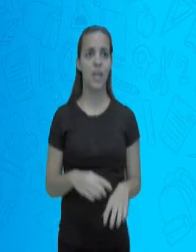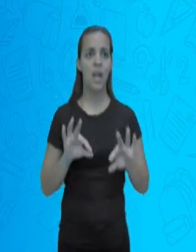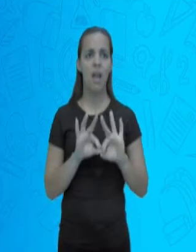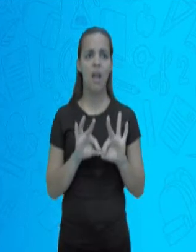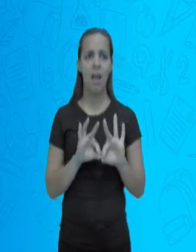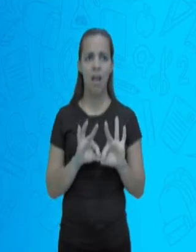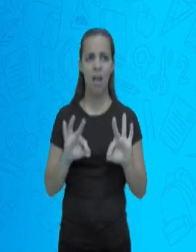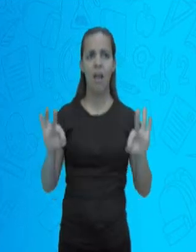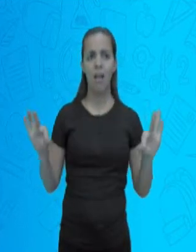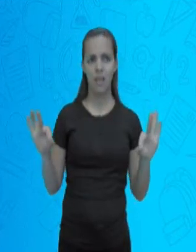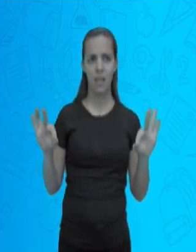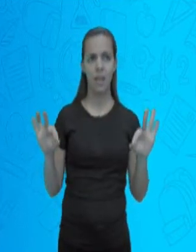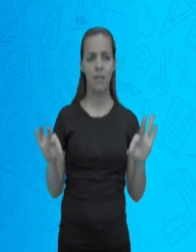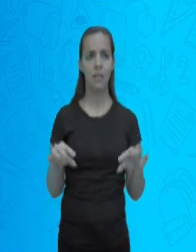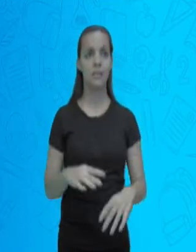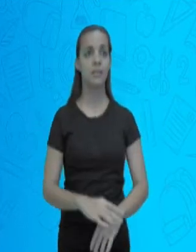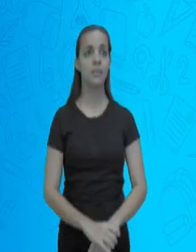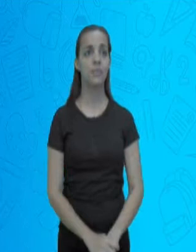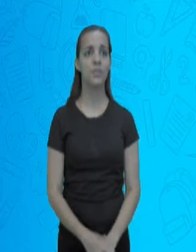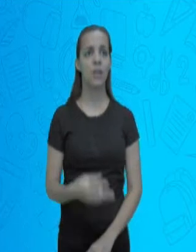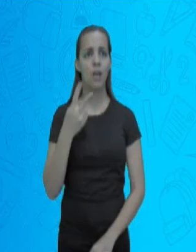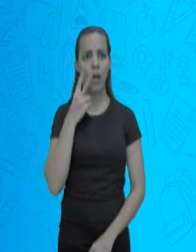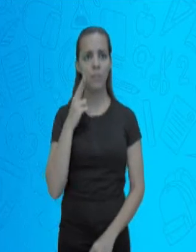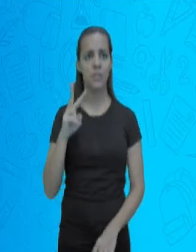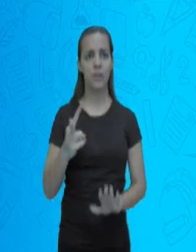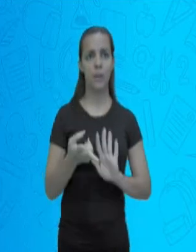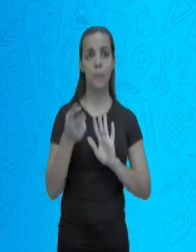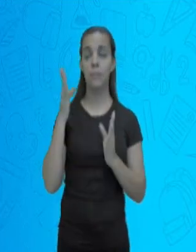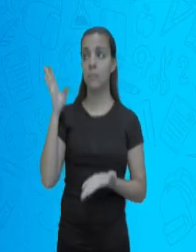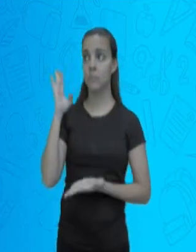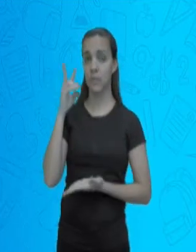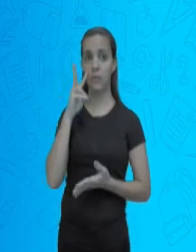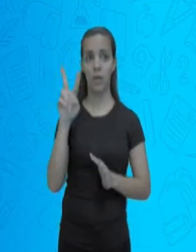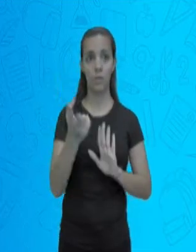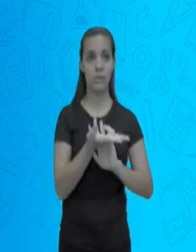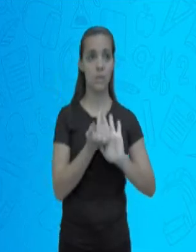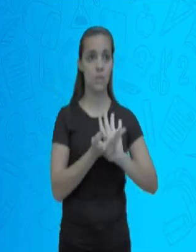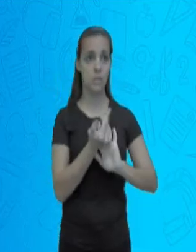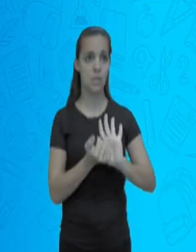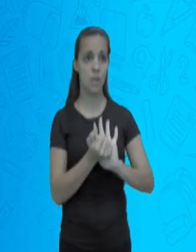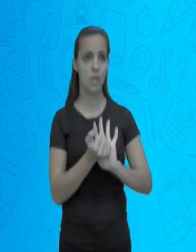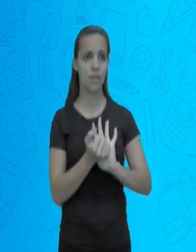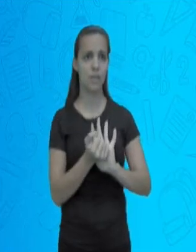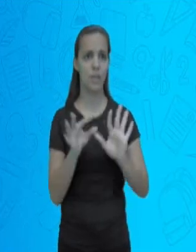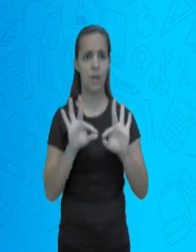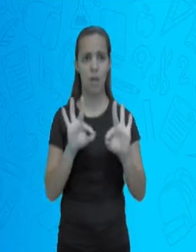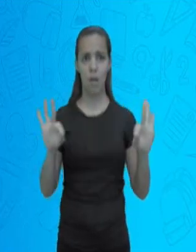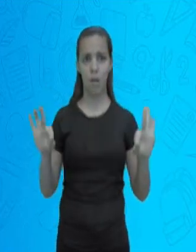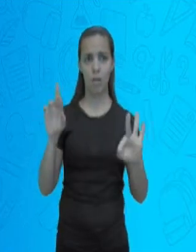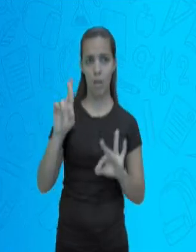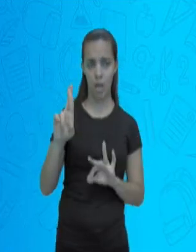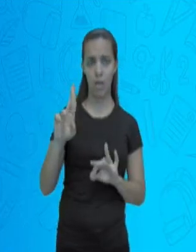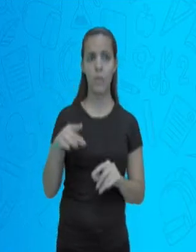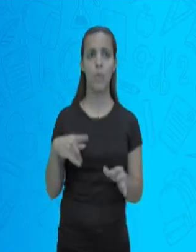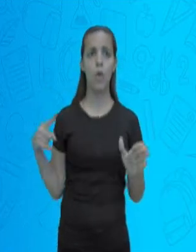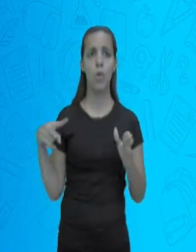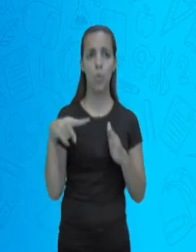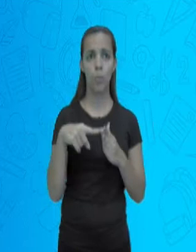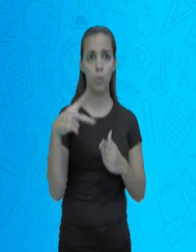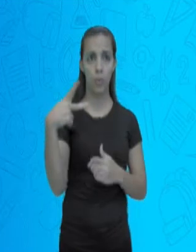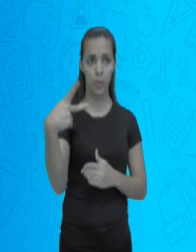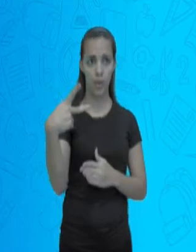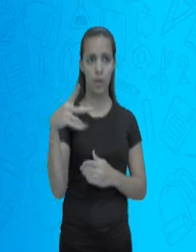Retas perpendiculares. Observe os desenhos a seguir. Considere uma reta R e um ponto